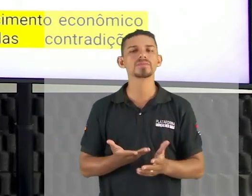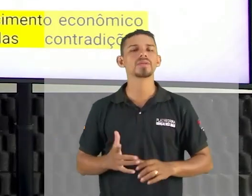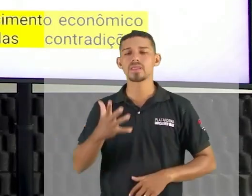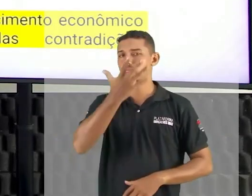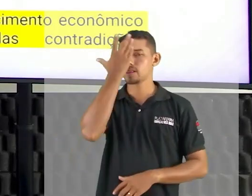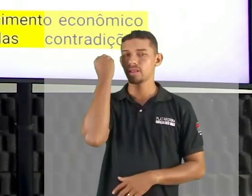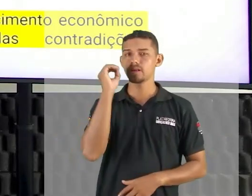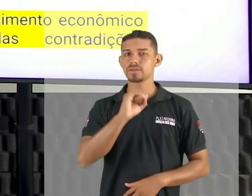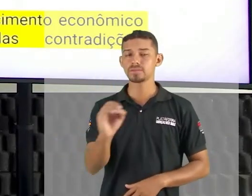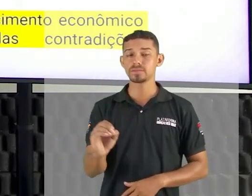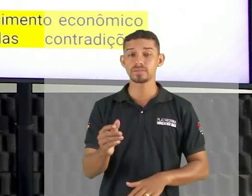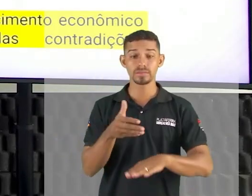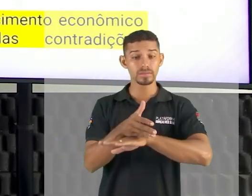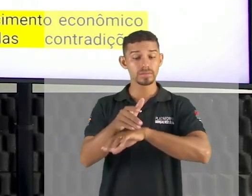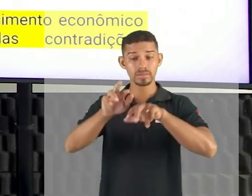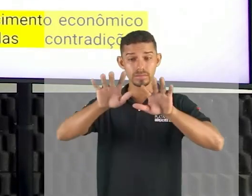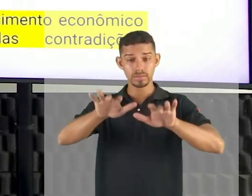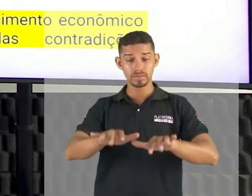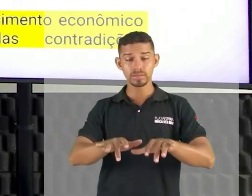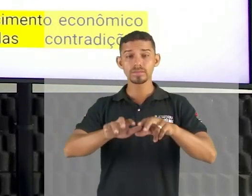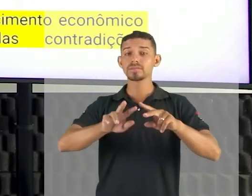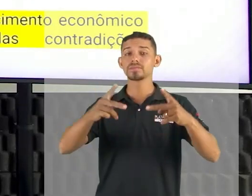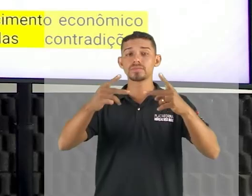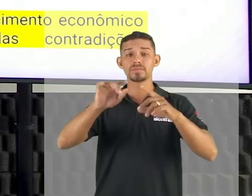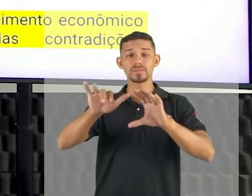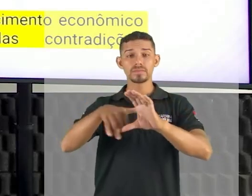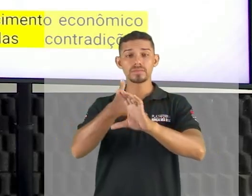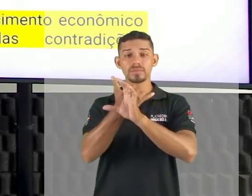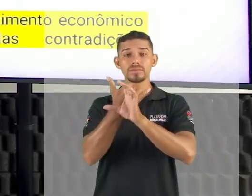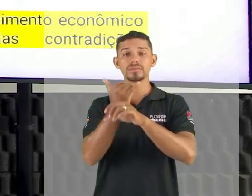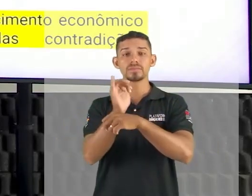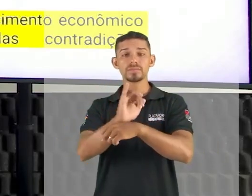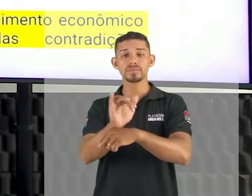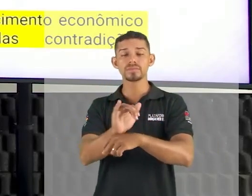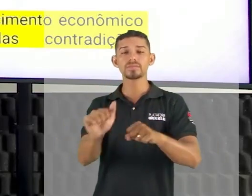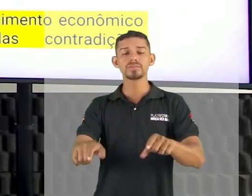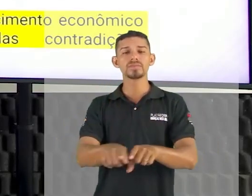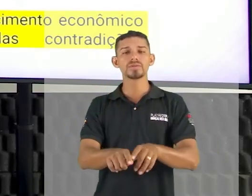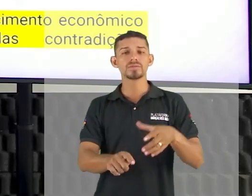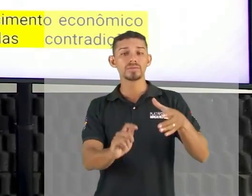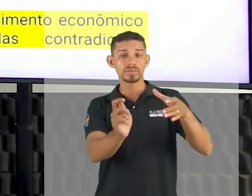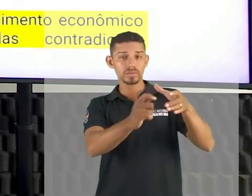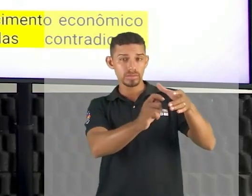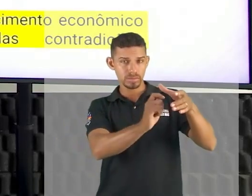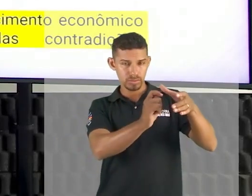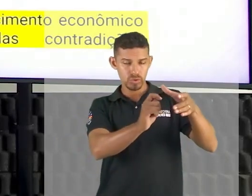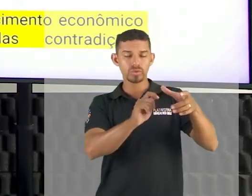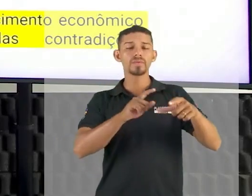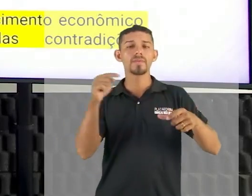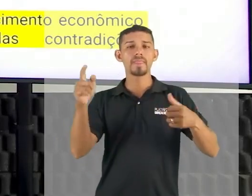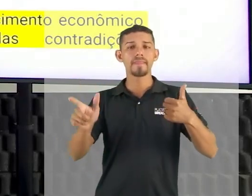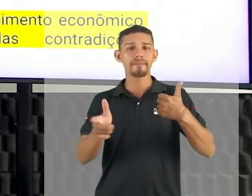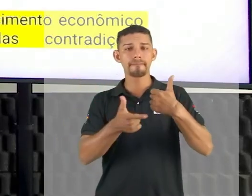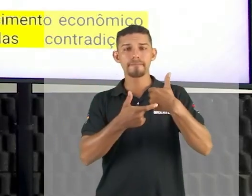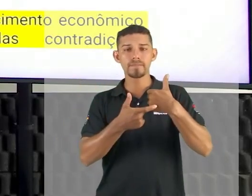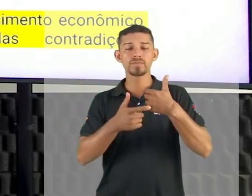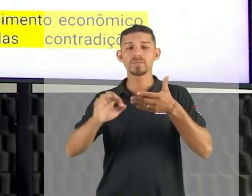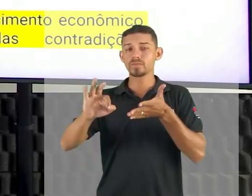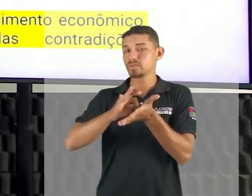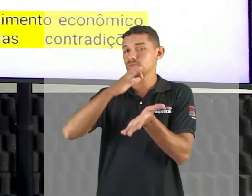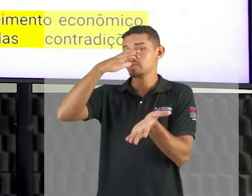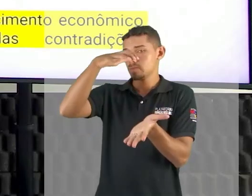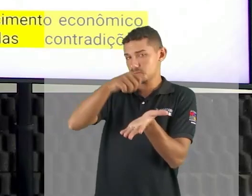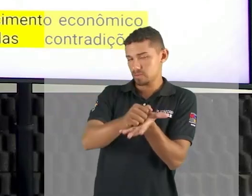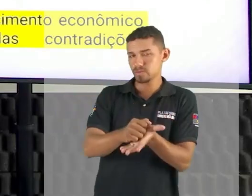Não esqueça de acessar o material que está no link da descrição deste vídeo, também acionar o sininho lá do canal para que você possa receber as